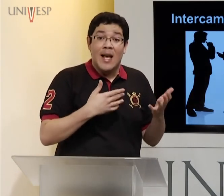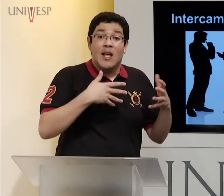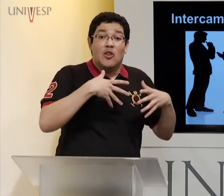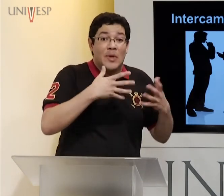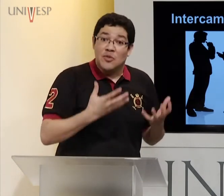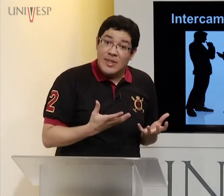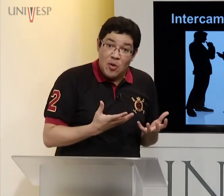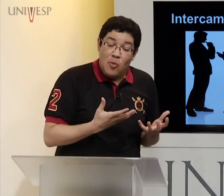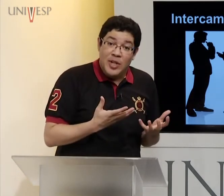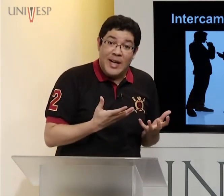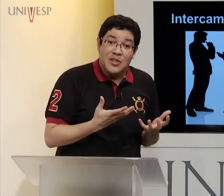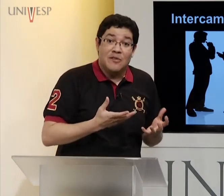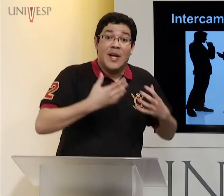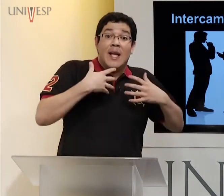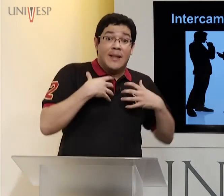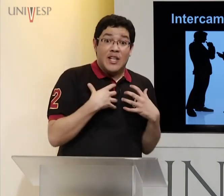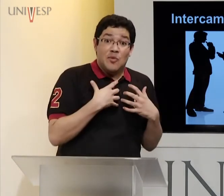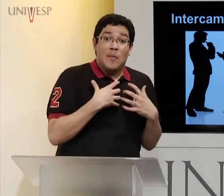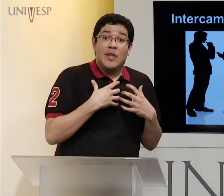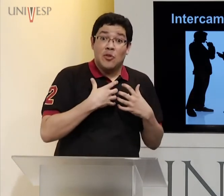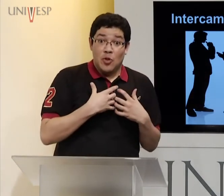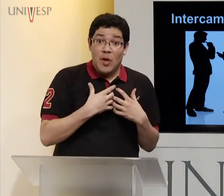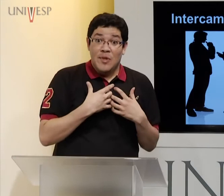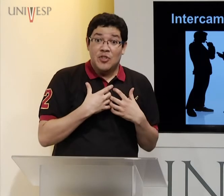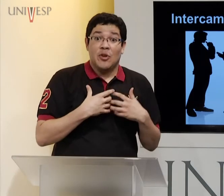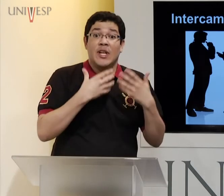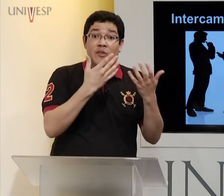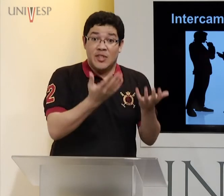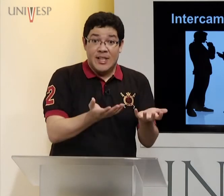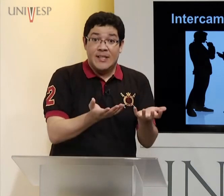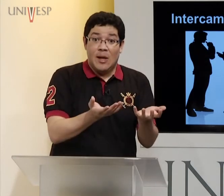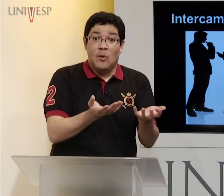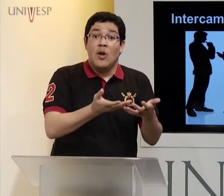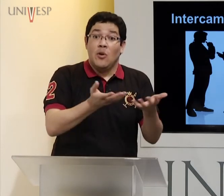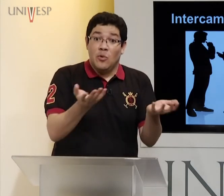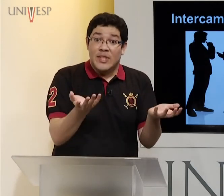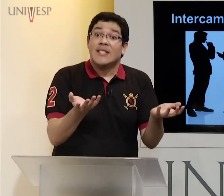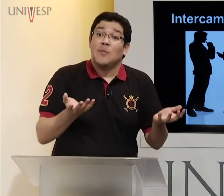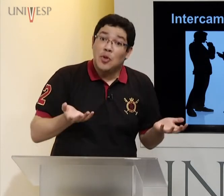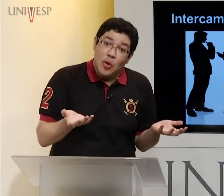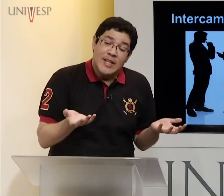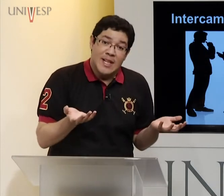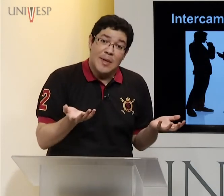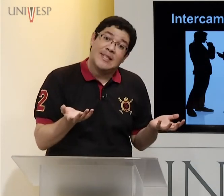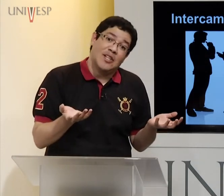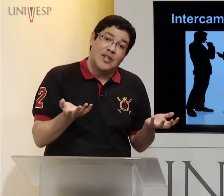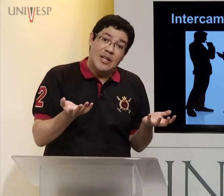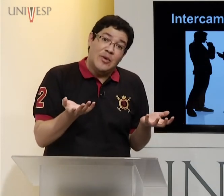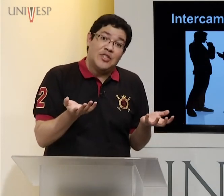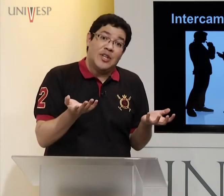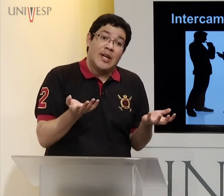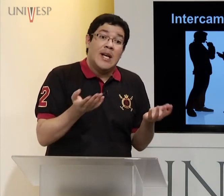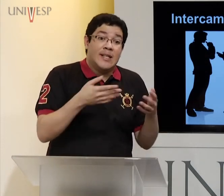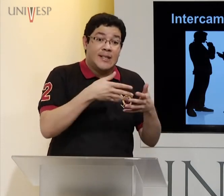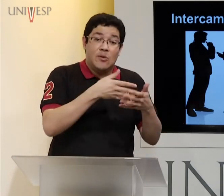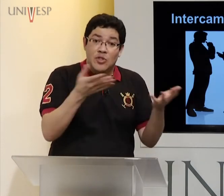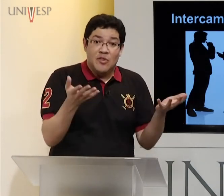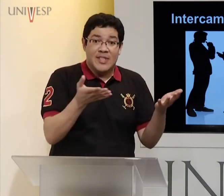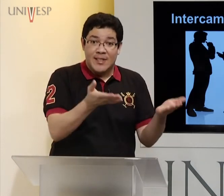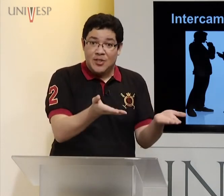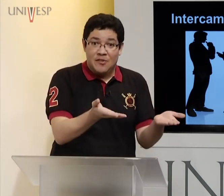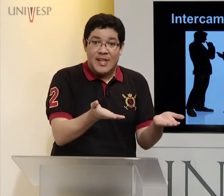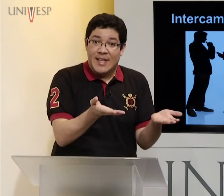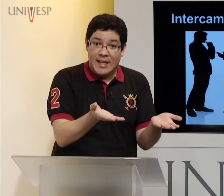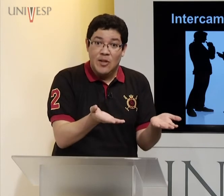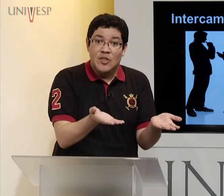papéis numa situação comunicativa. Neste momento, eu sou o emissor e vocês são os receptores da mensagem linguística. Se um de